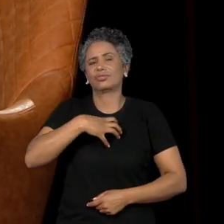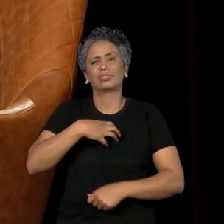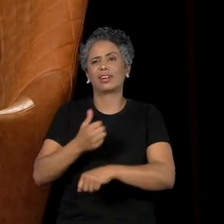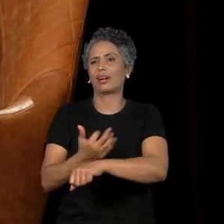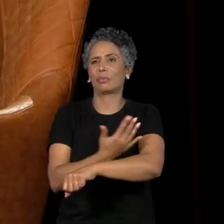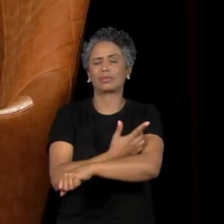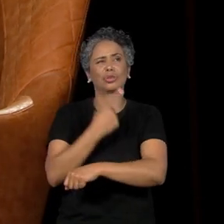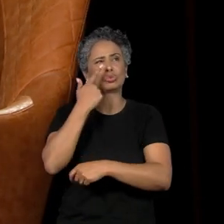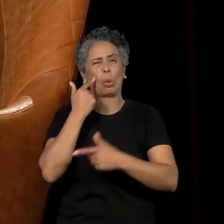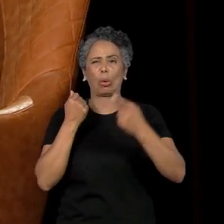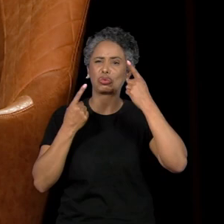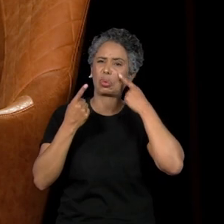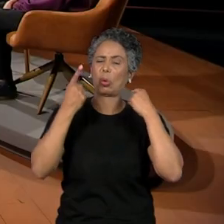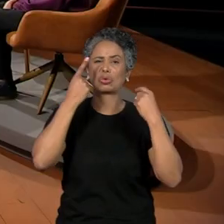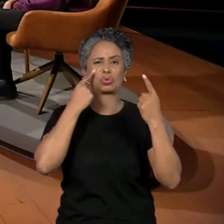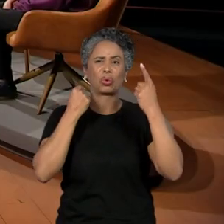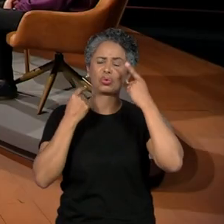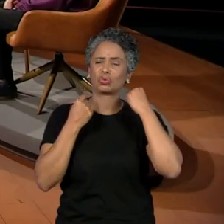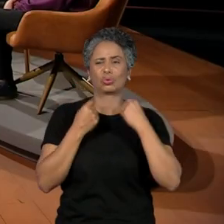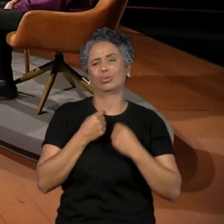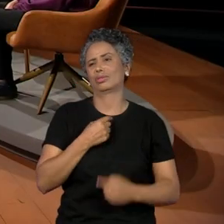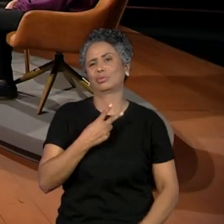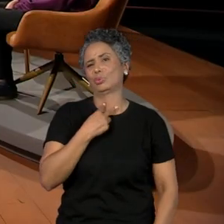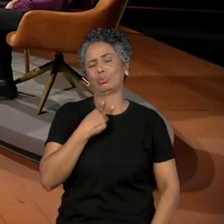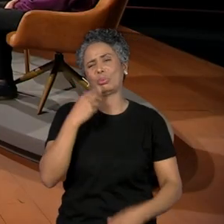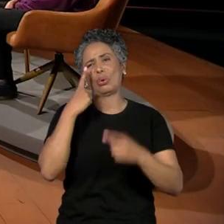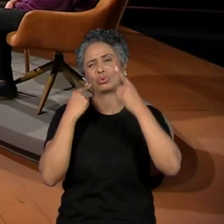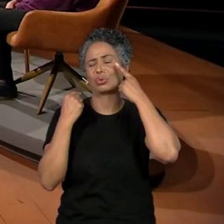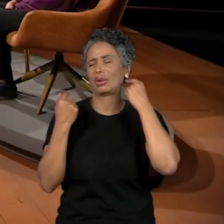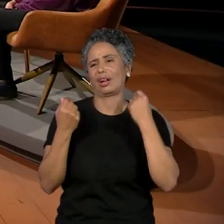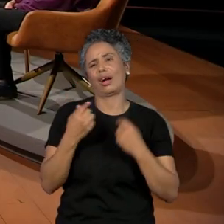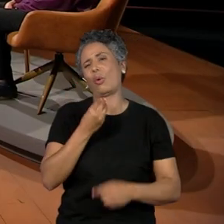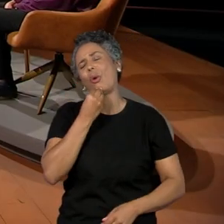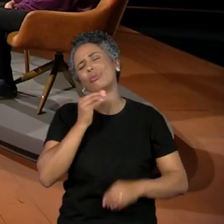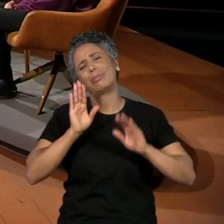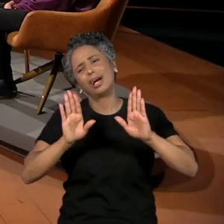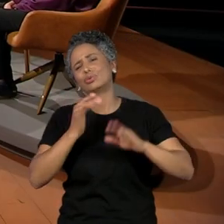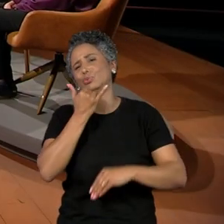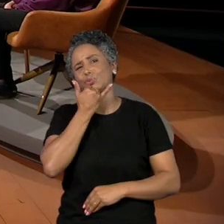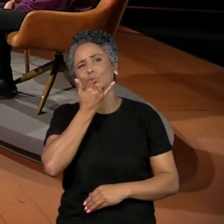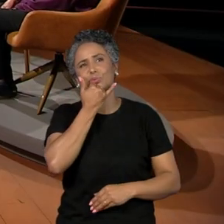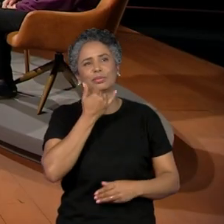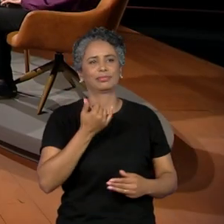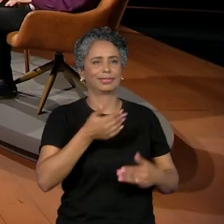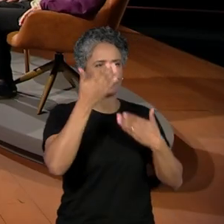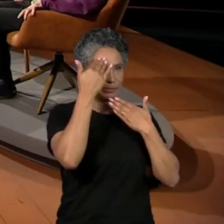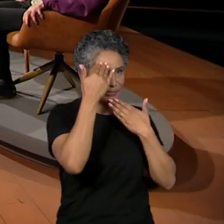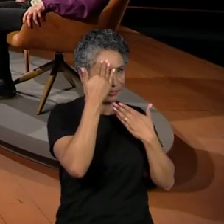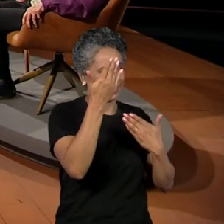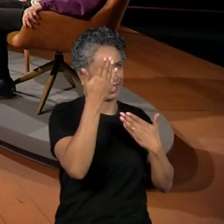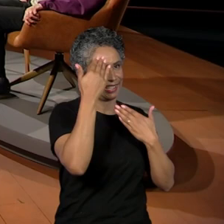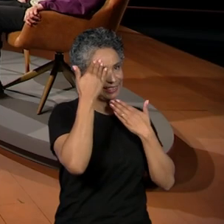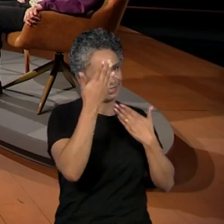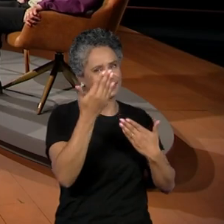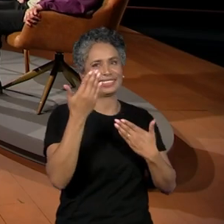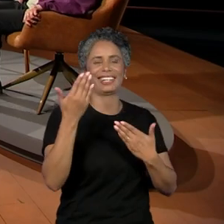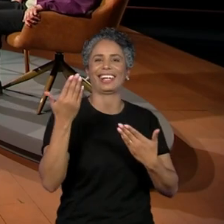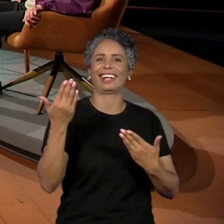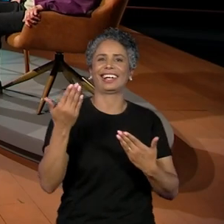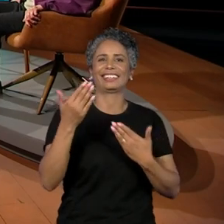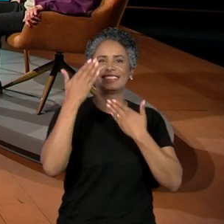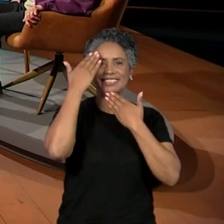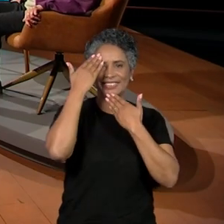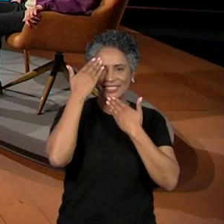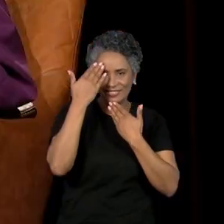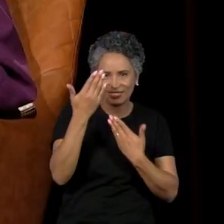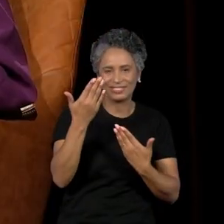chorar. Não é para chorar, é para gritar. Muito obrigado. Obrigada a você. Nós é que agradecemos, né, senhor? Muito obrigado